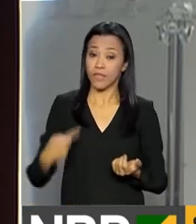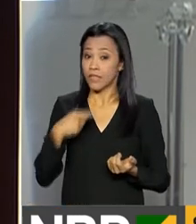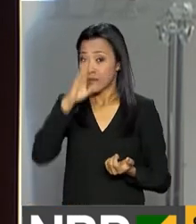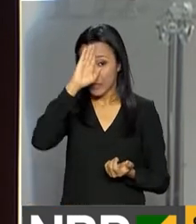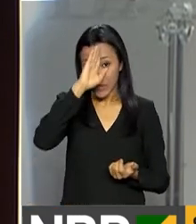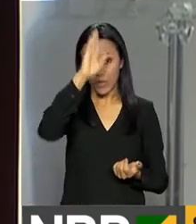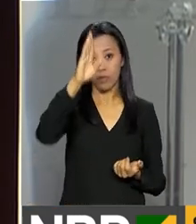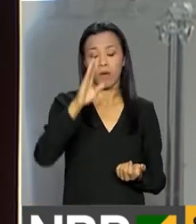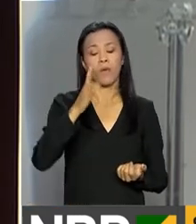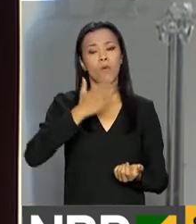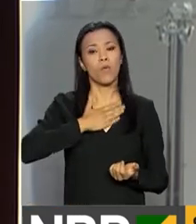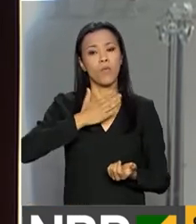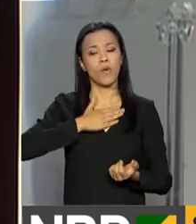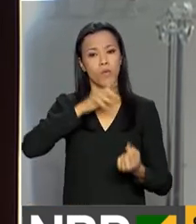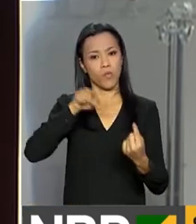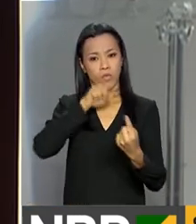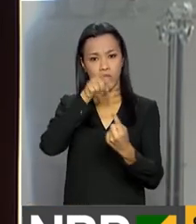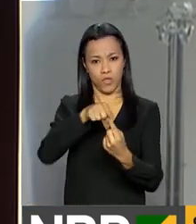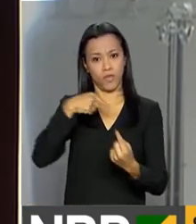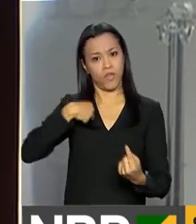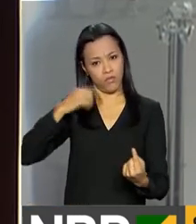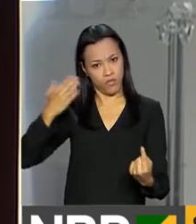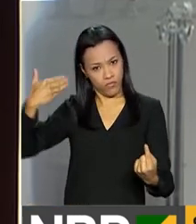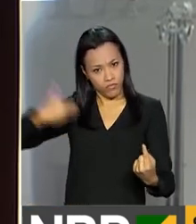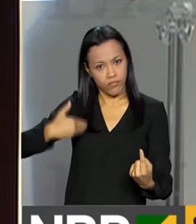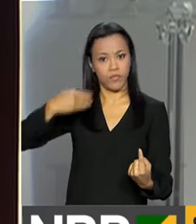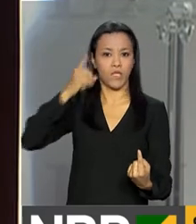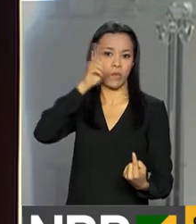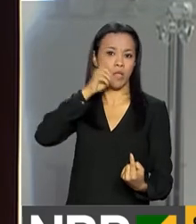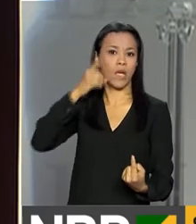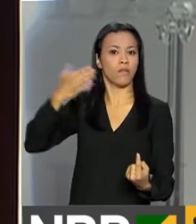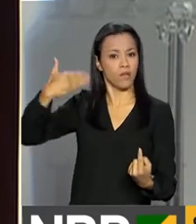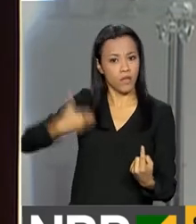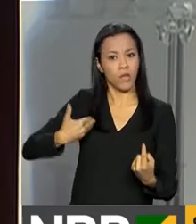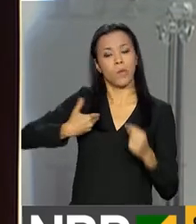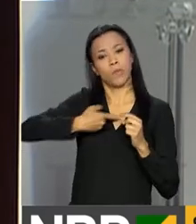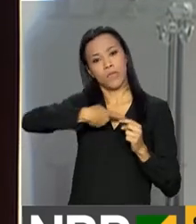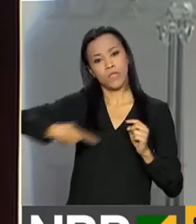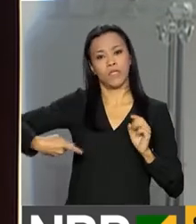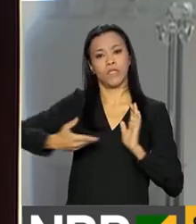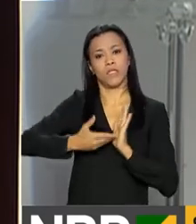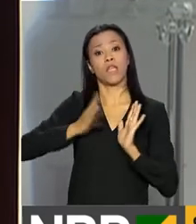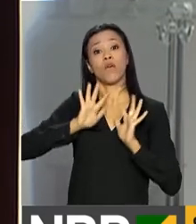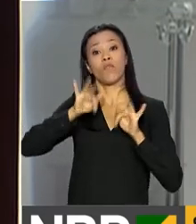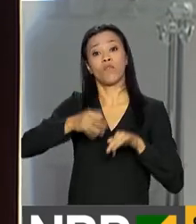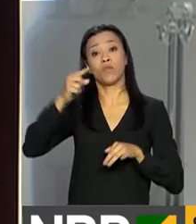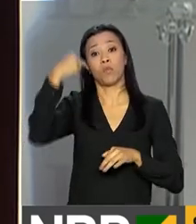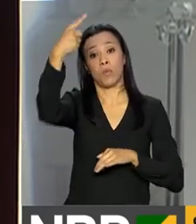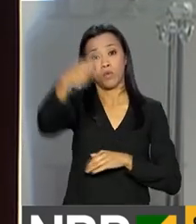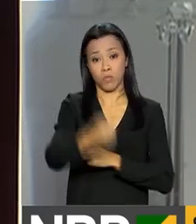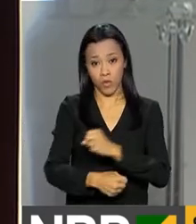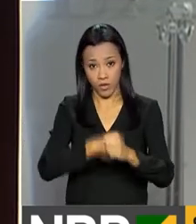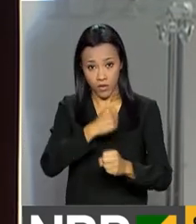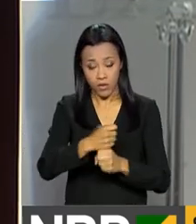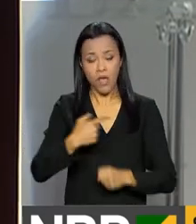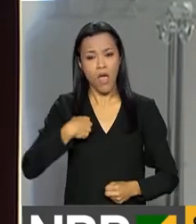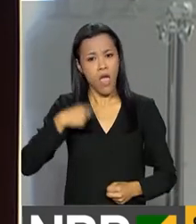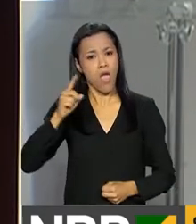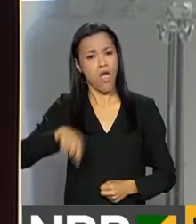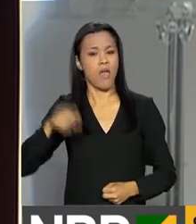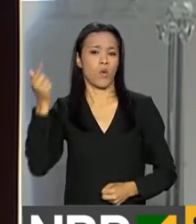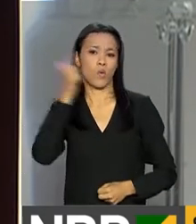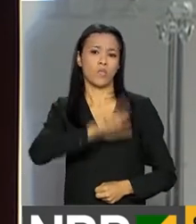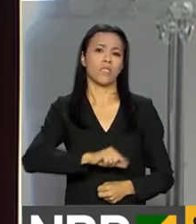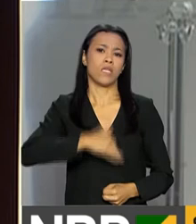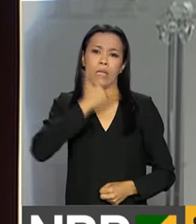grande objetivo como deputado, como presidente da Câmara até o final do próximo ano, é exatamente esse: conseguir, independente